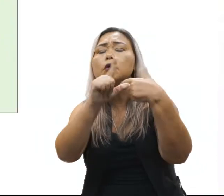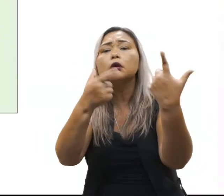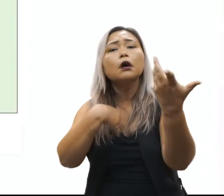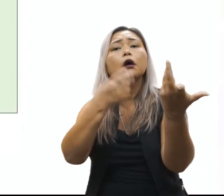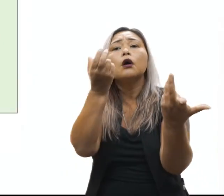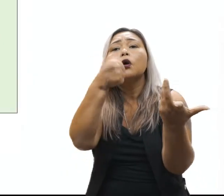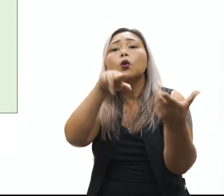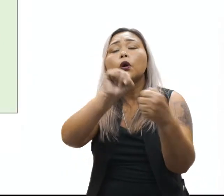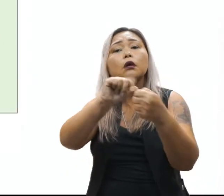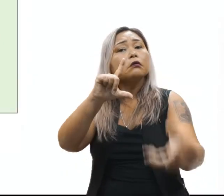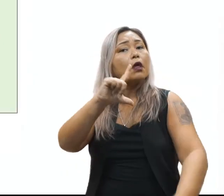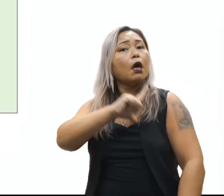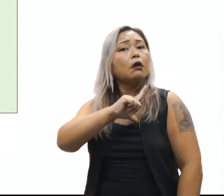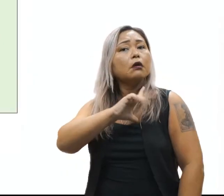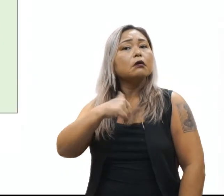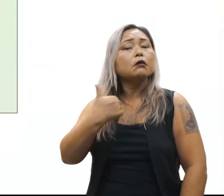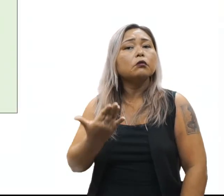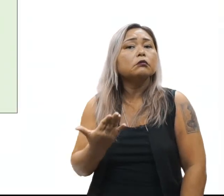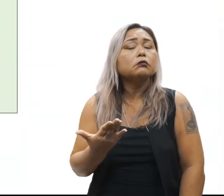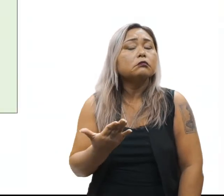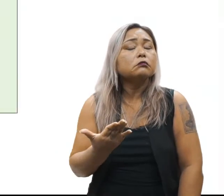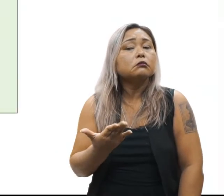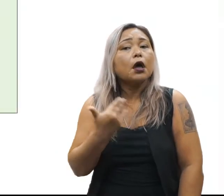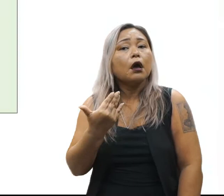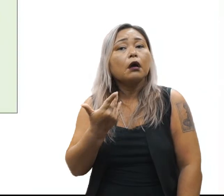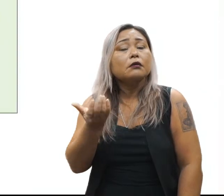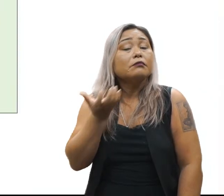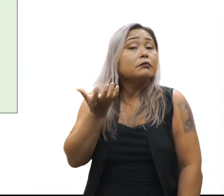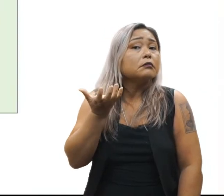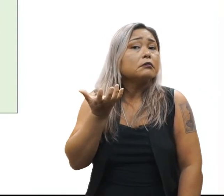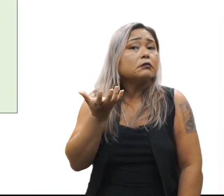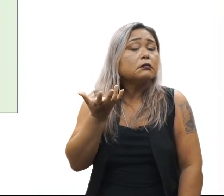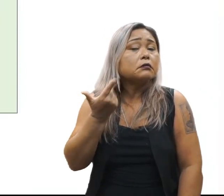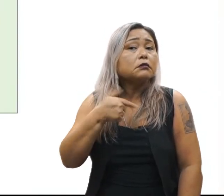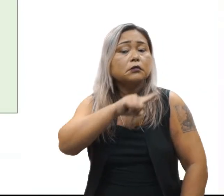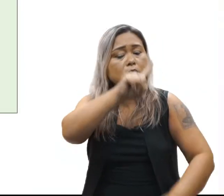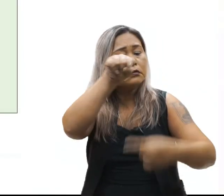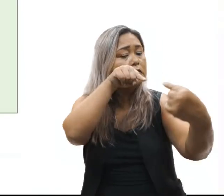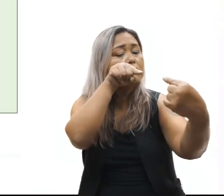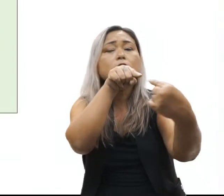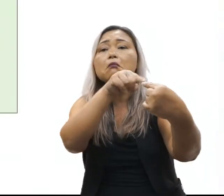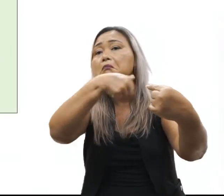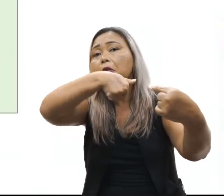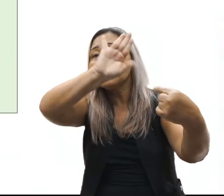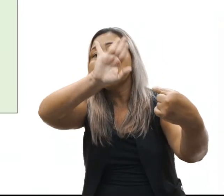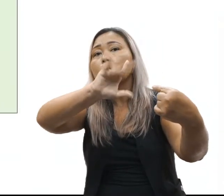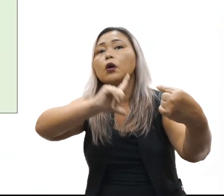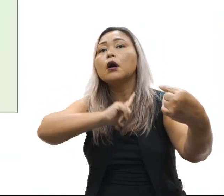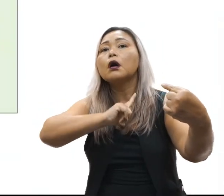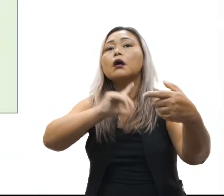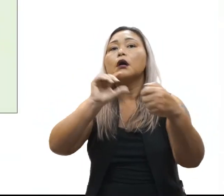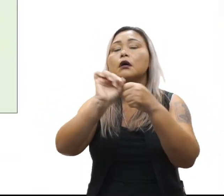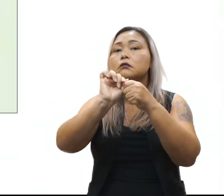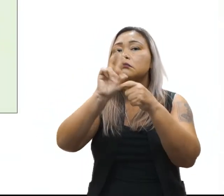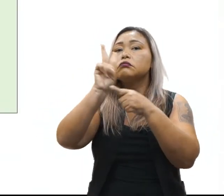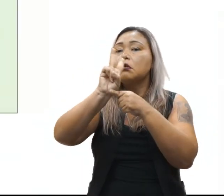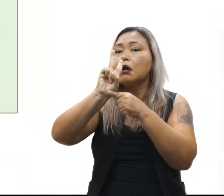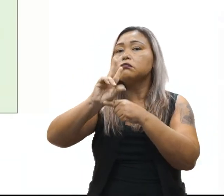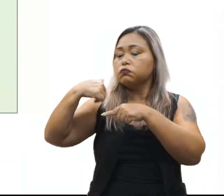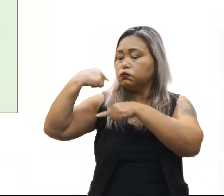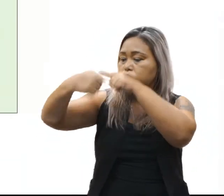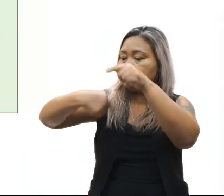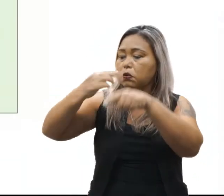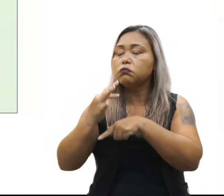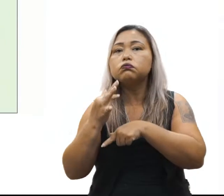tem enquanto busca, né, os seus objetivos maiores? Preservar as gerações futuras dos